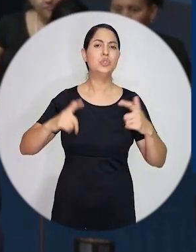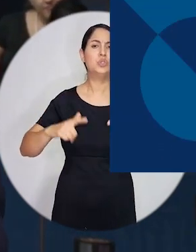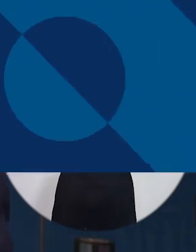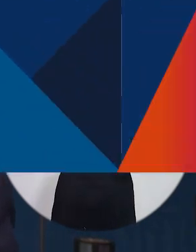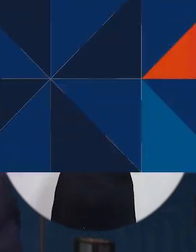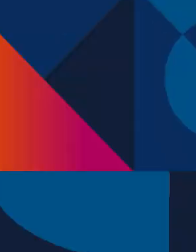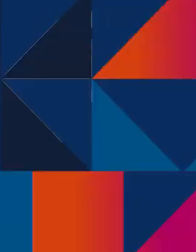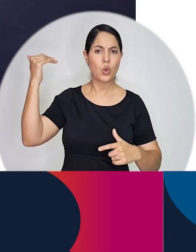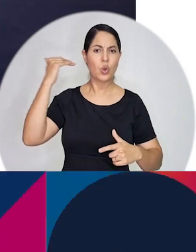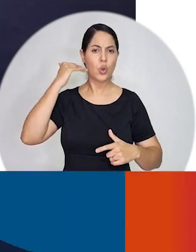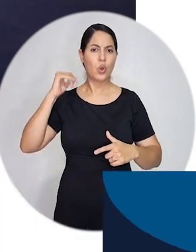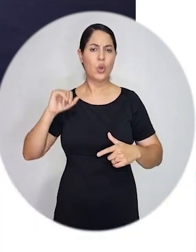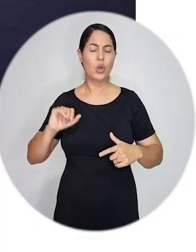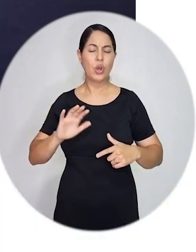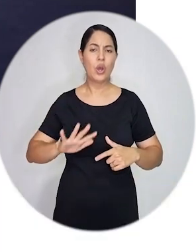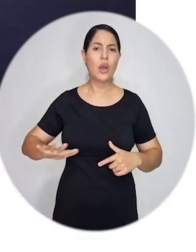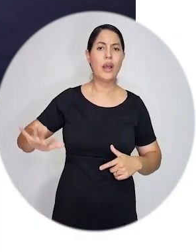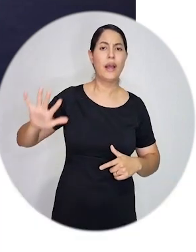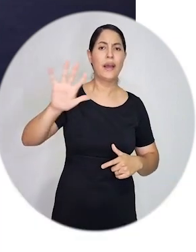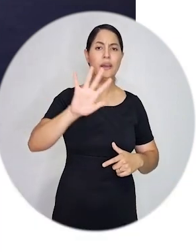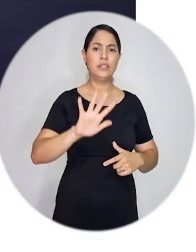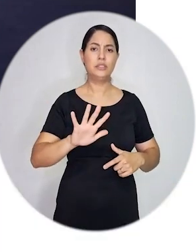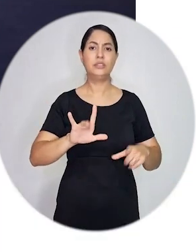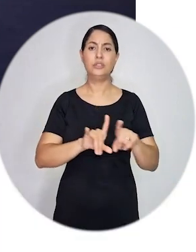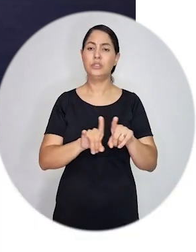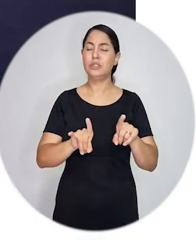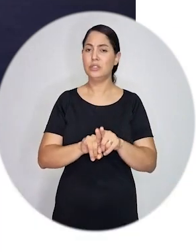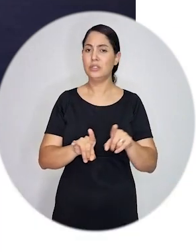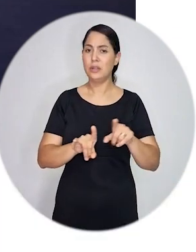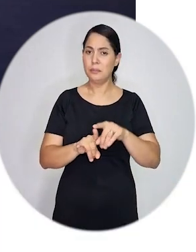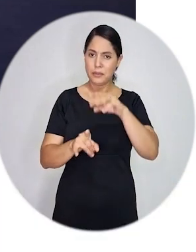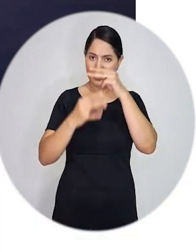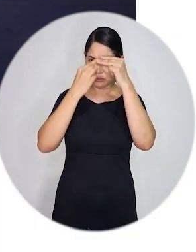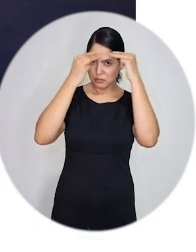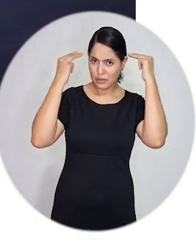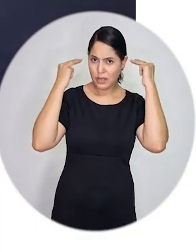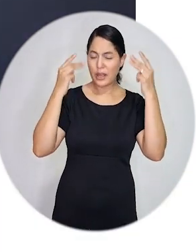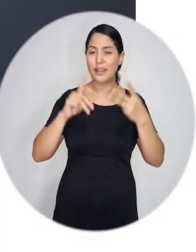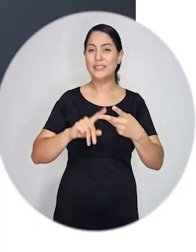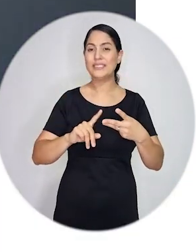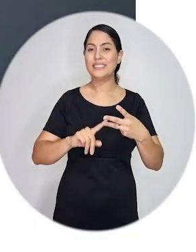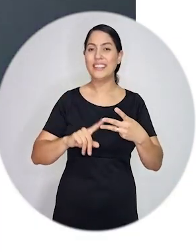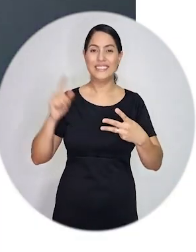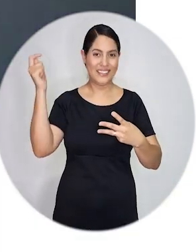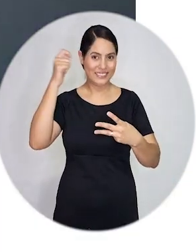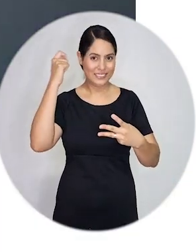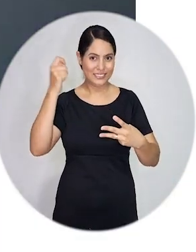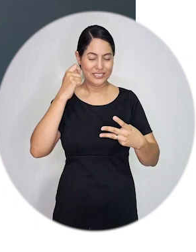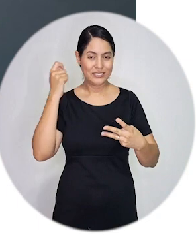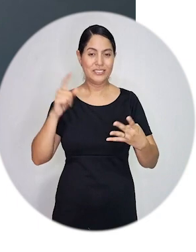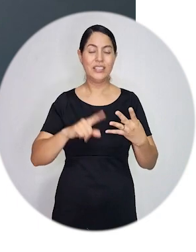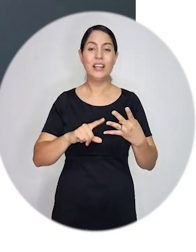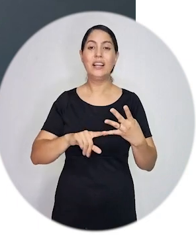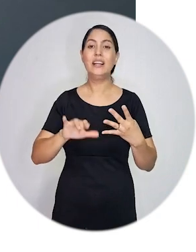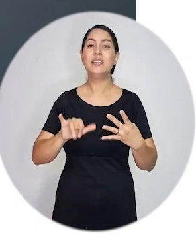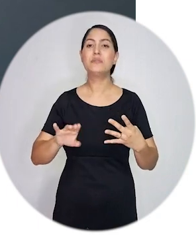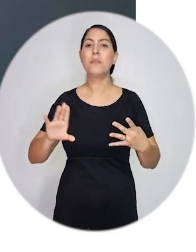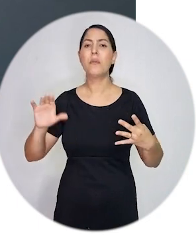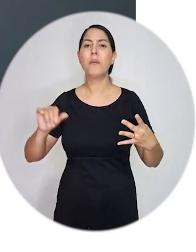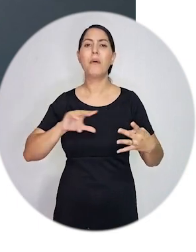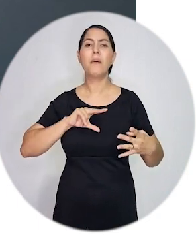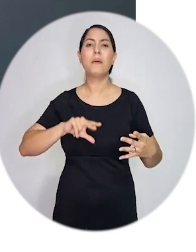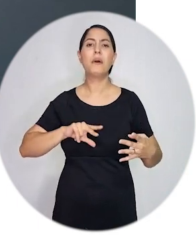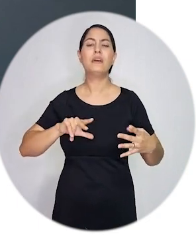representantes desde a Coreia até o presidente da Ordem do México, do Colégio de Advogados da